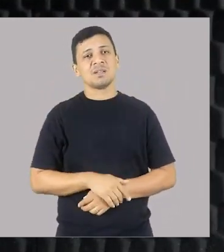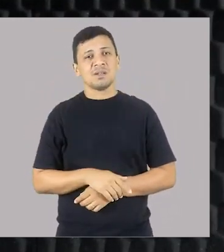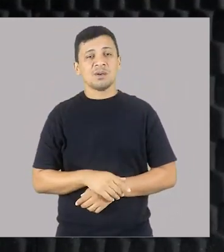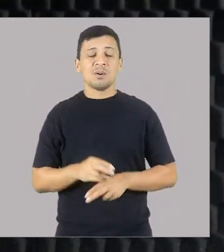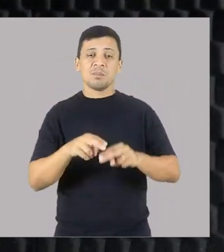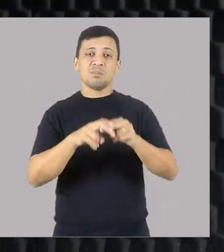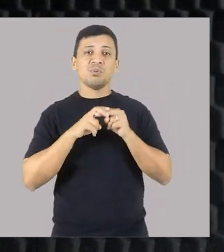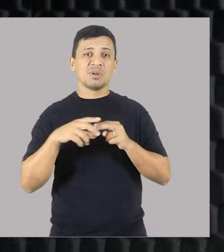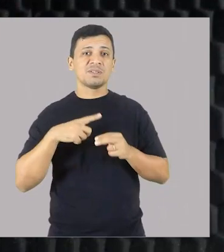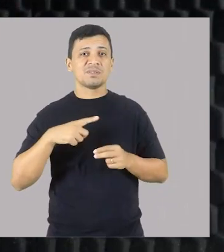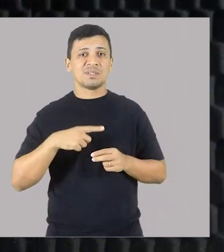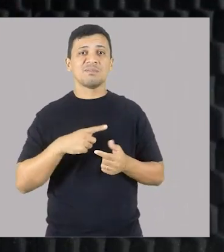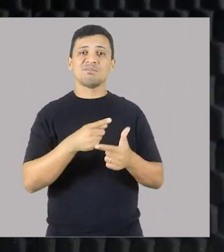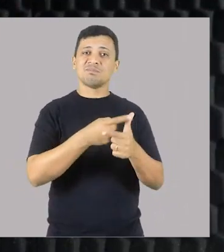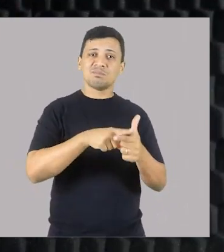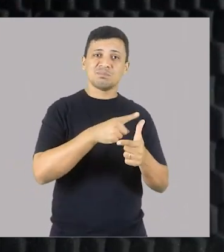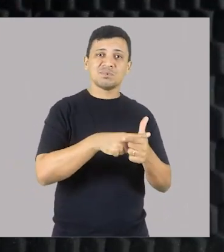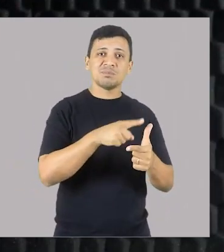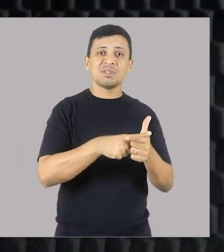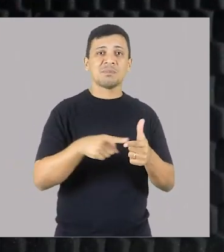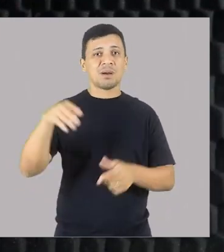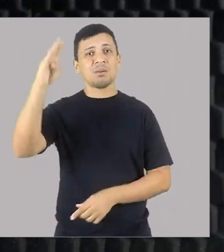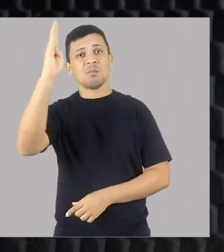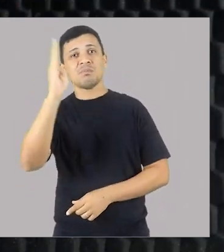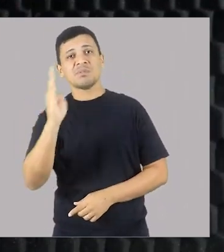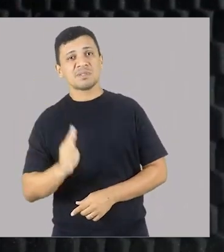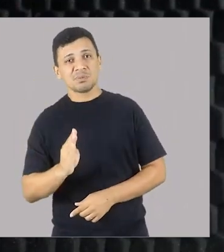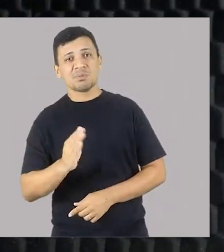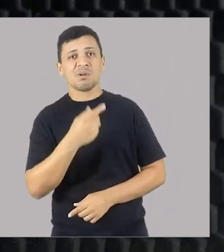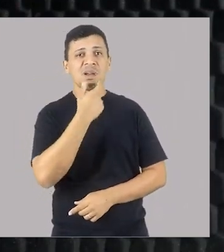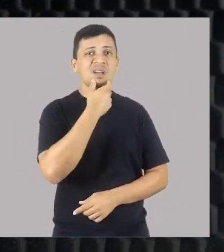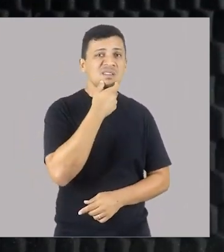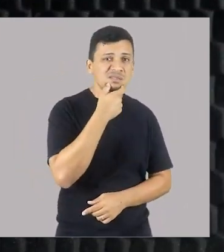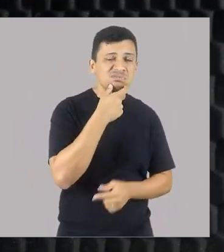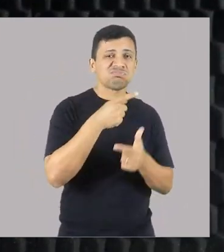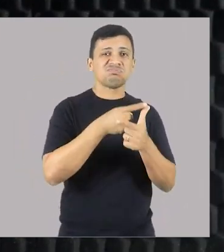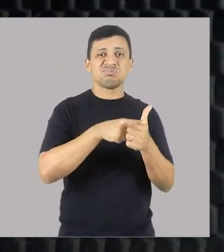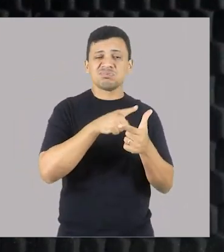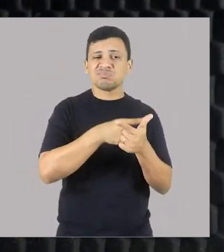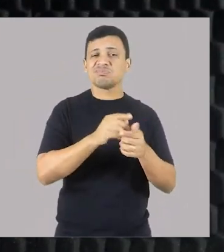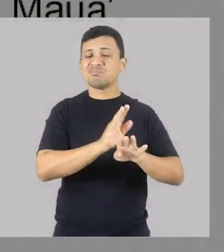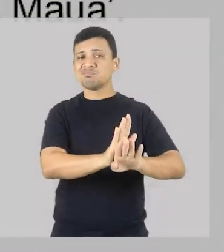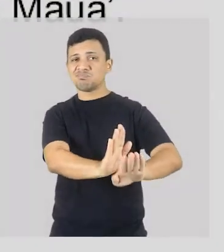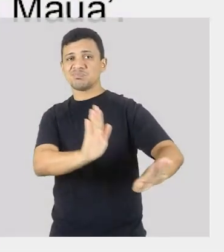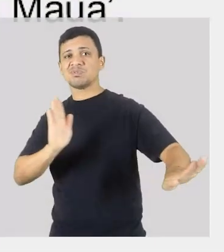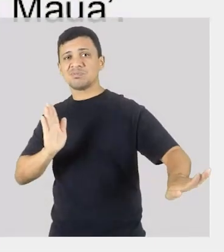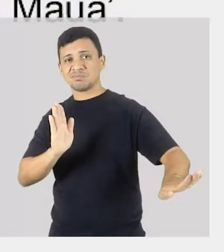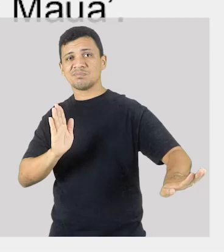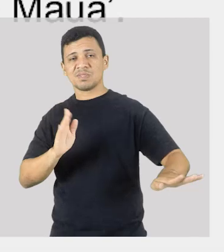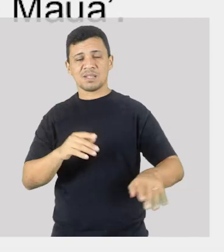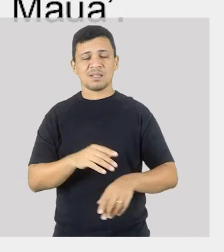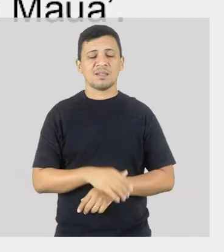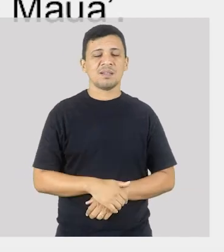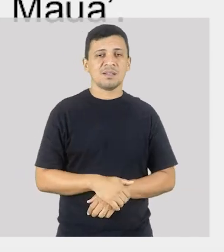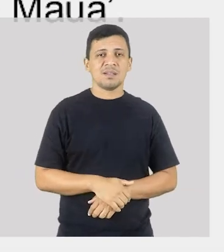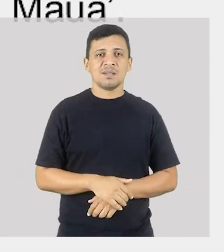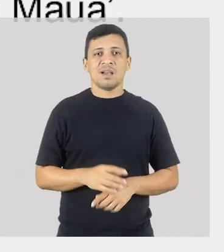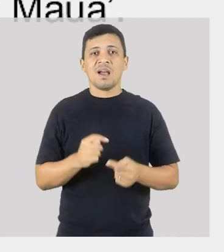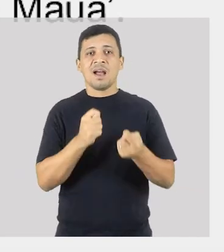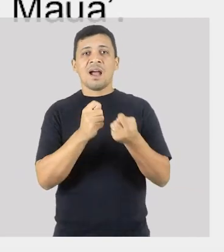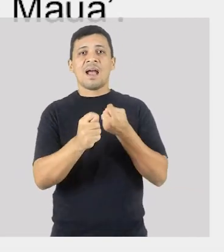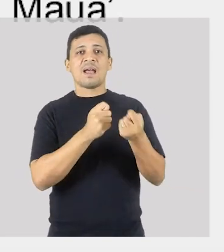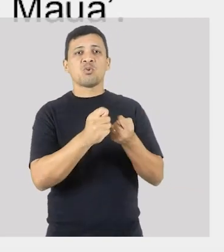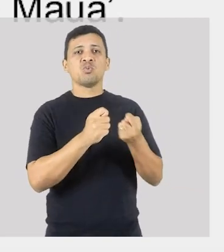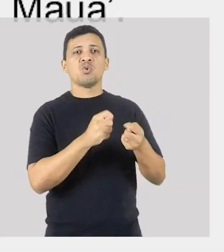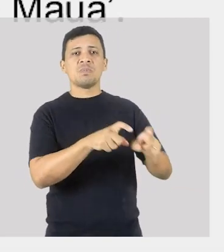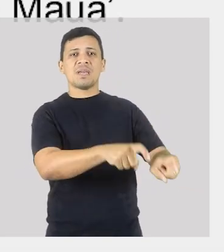diplomáticas rompidas entre Brasil e Inglaterra, mesmo no momento de consolidação desse Estado brasileiro. A economia cafeira do